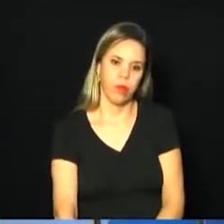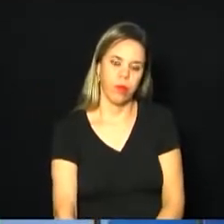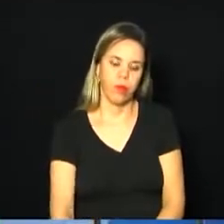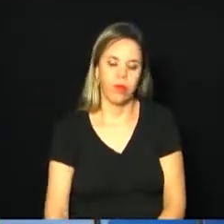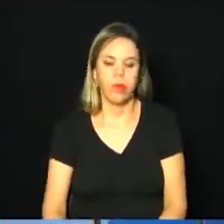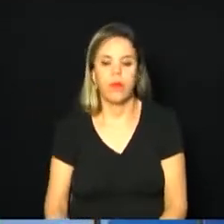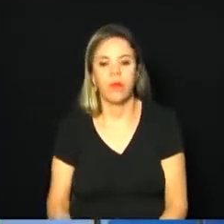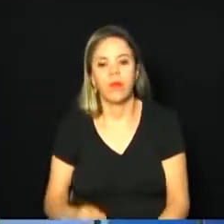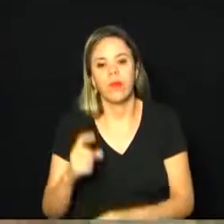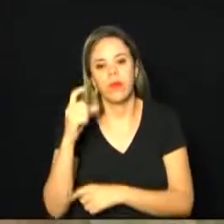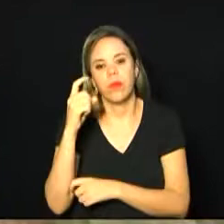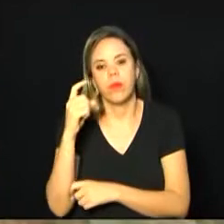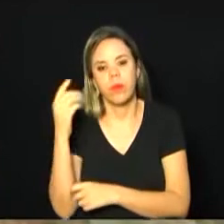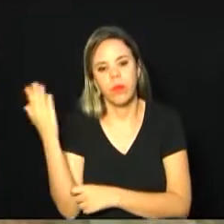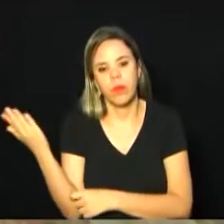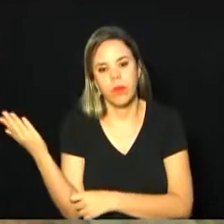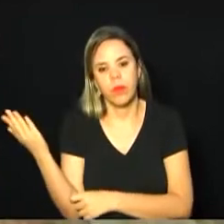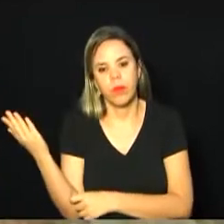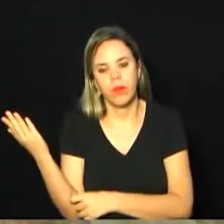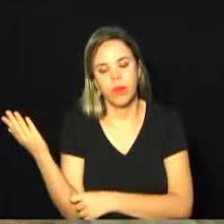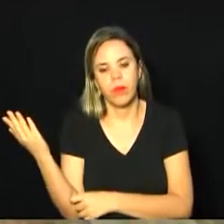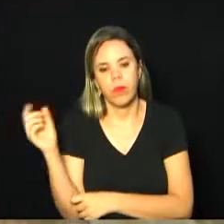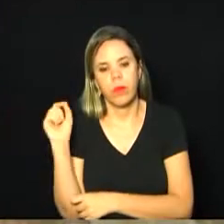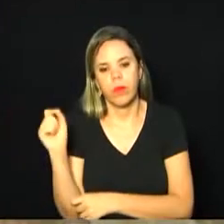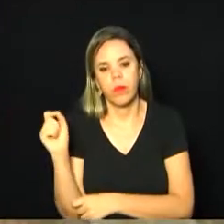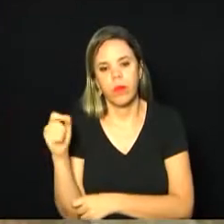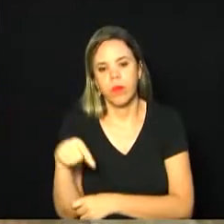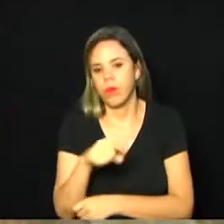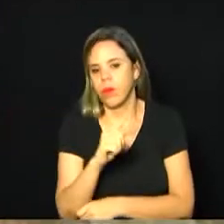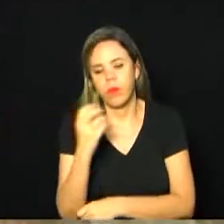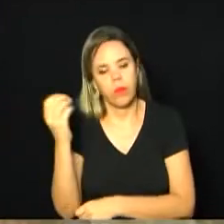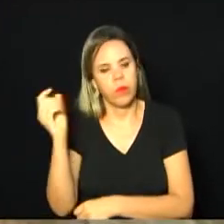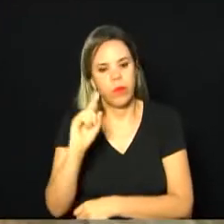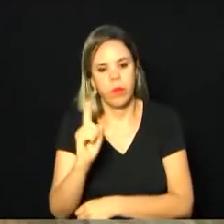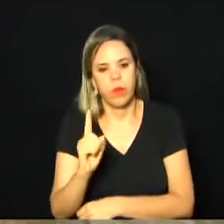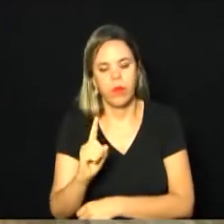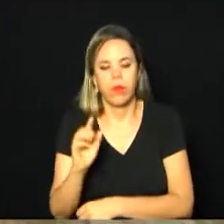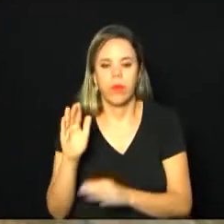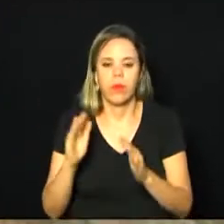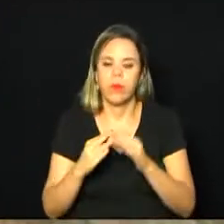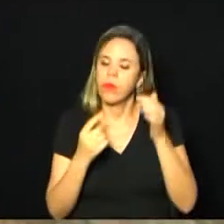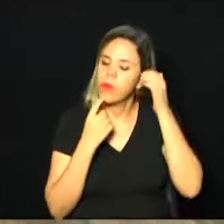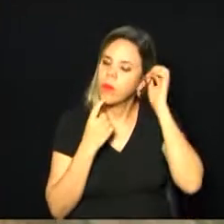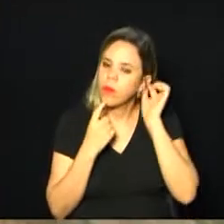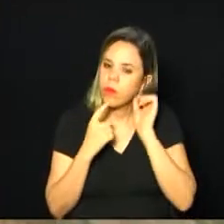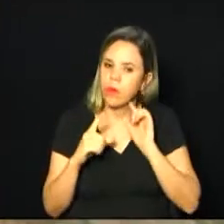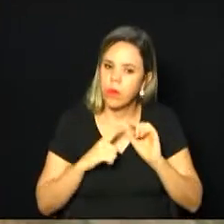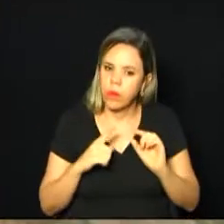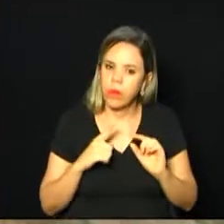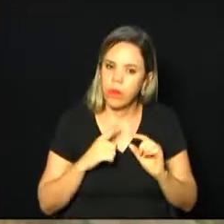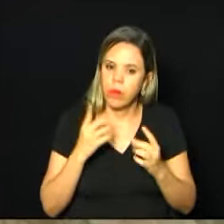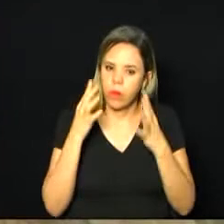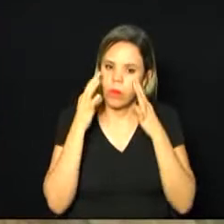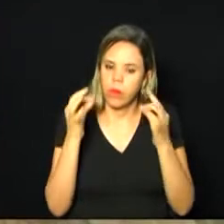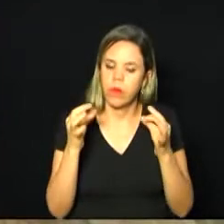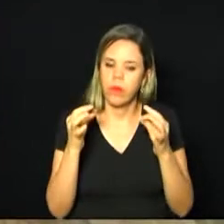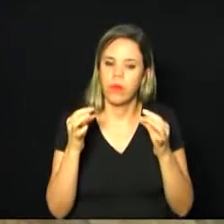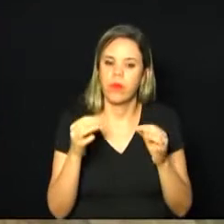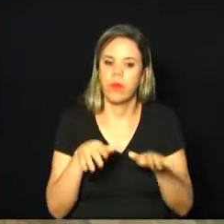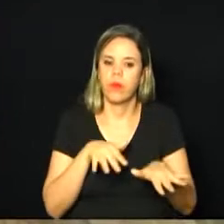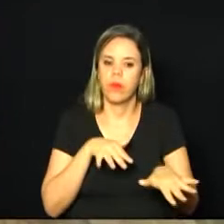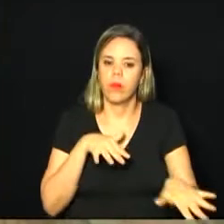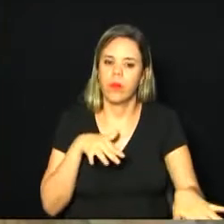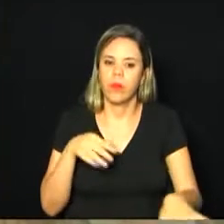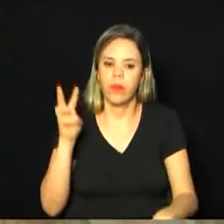rip que fica ali no campo a emenda Abreu para quem não for viajar vai ficar em Campinas tem que ter atenção em relação ao